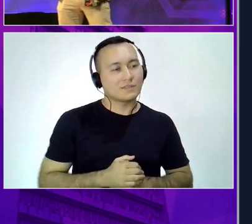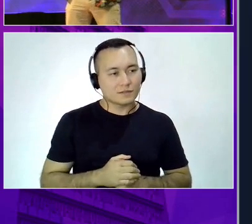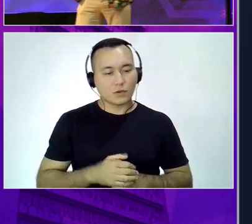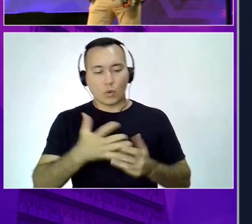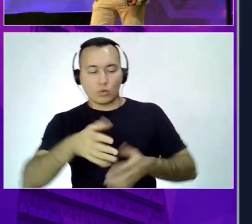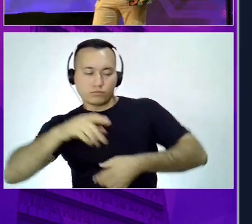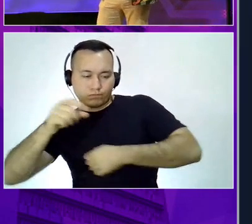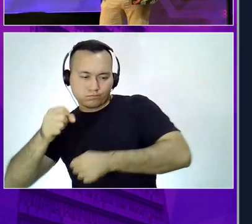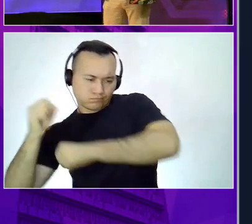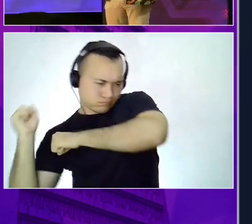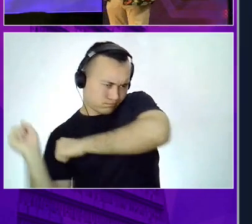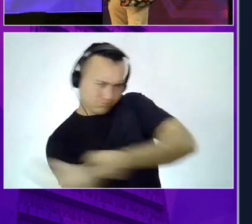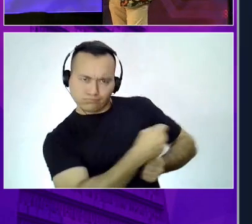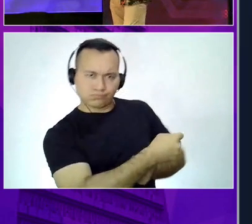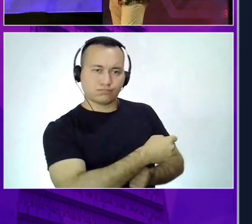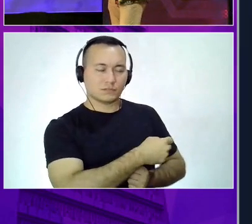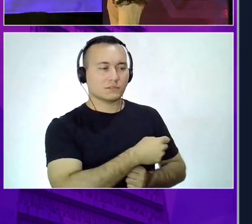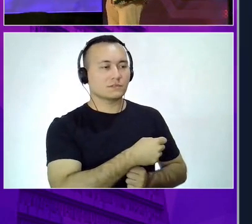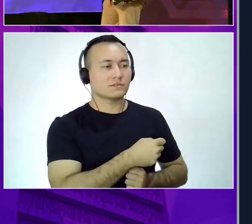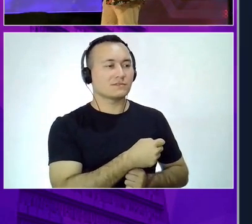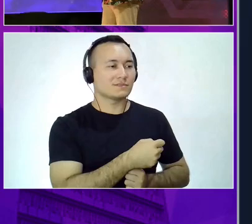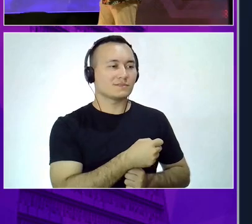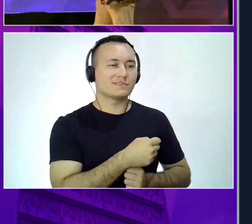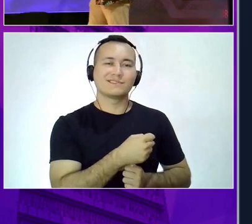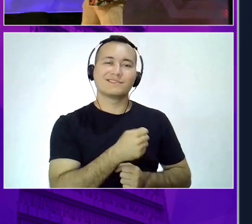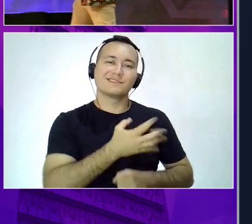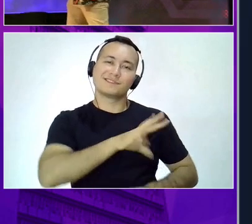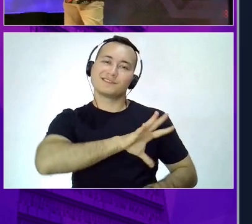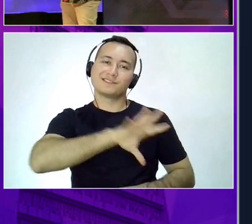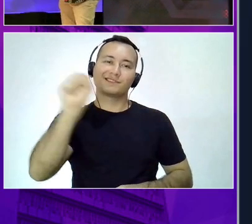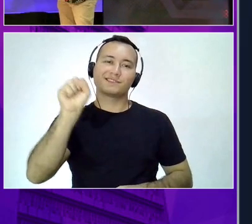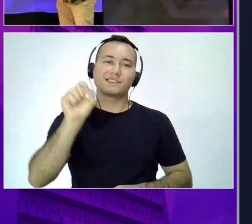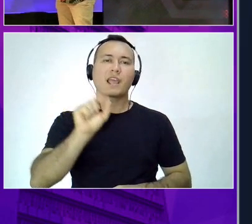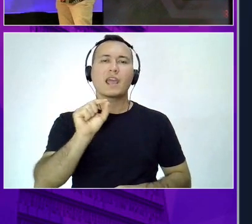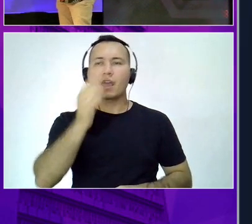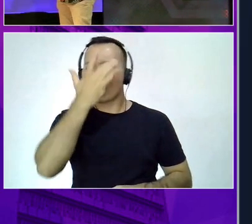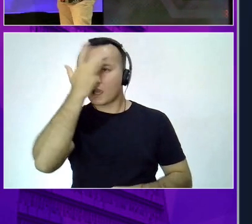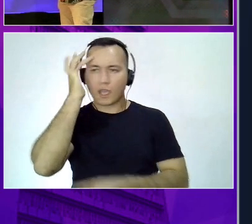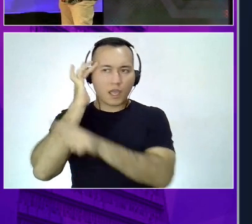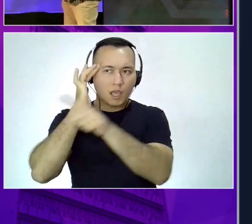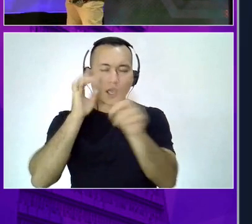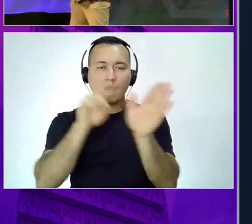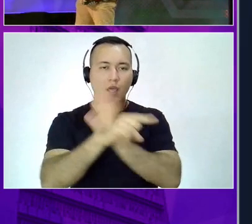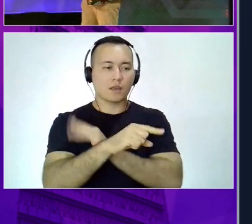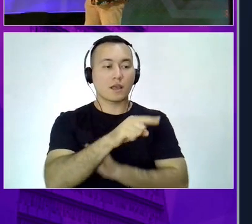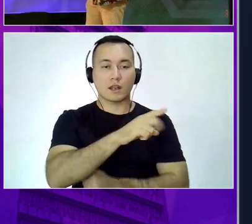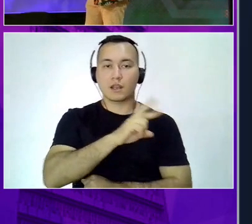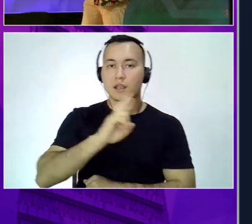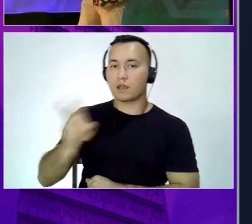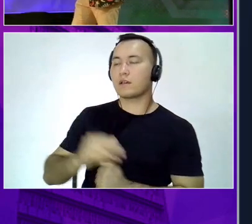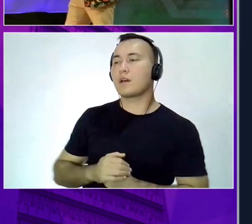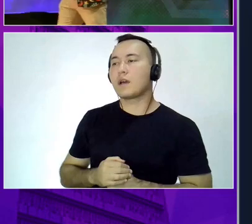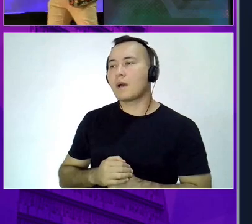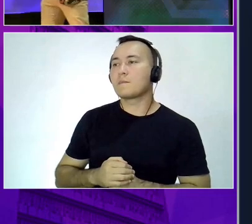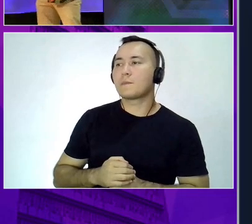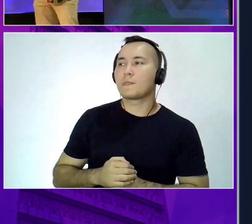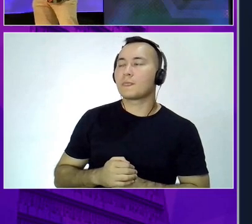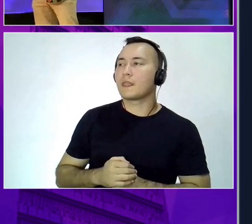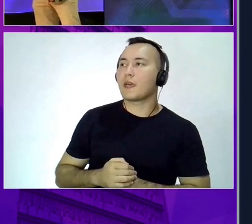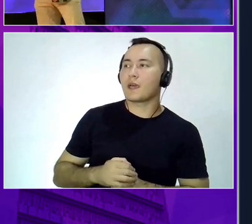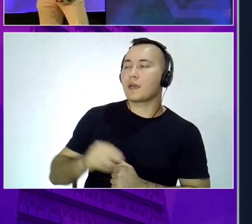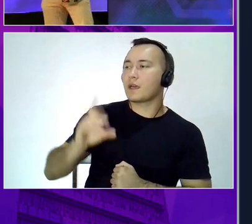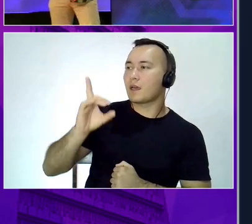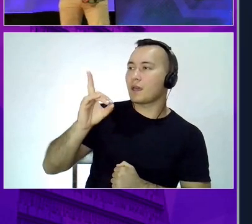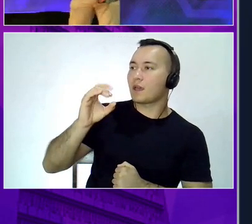como programador, eu sou ótimo pessoa que acompanha esportes. Então ele fala que foi o Dodgers, aí ele pergunta onde foi